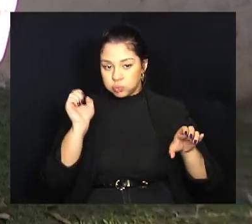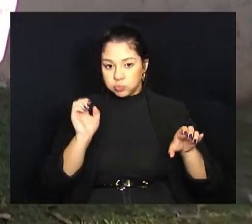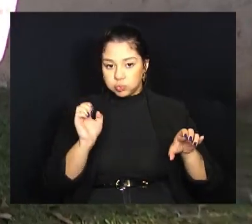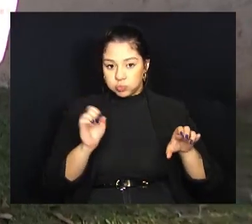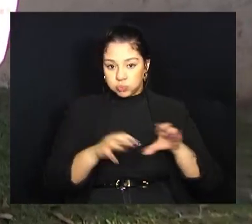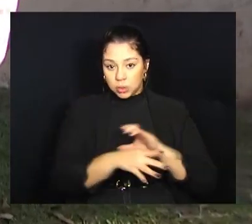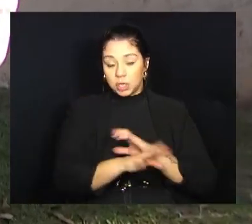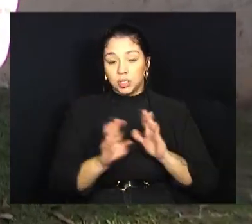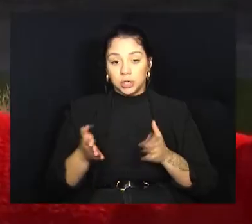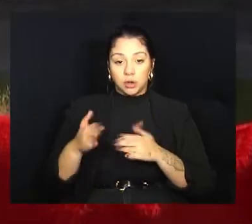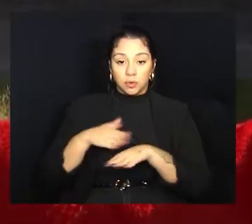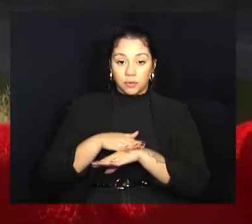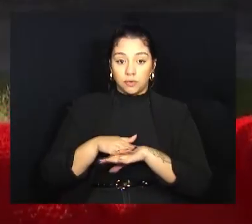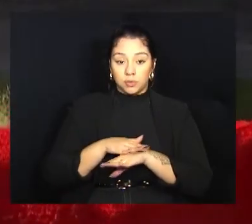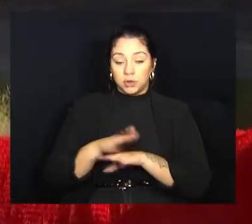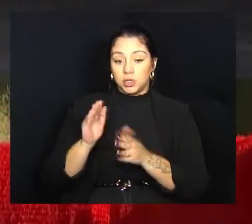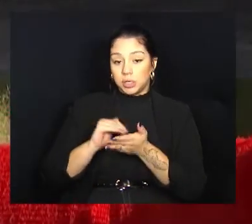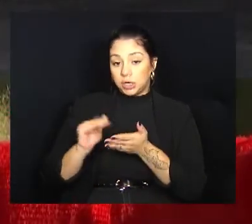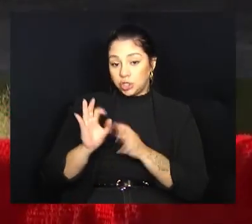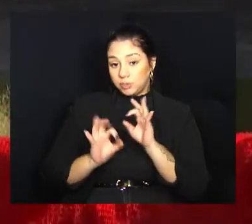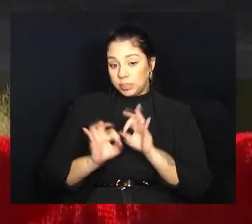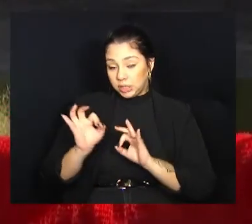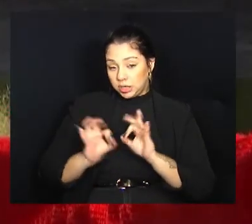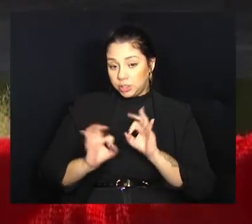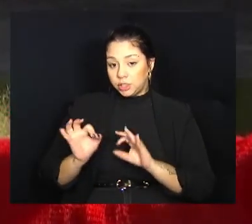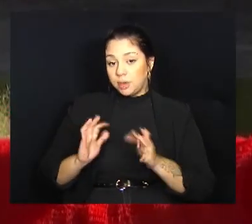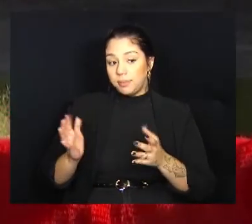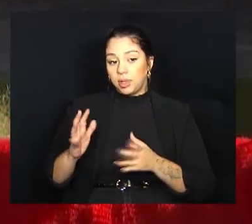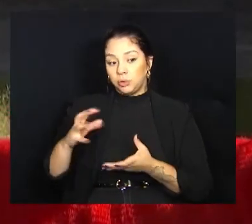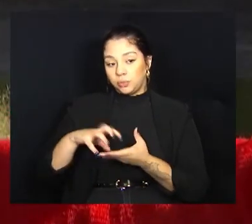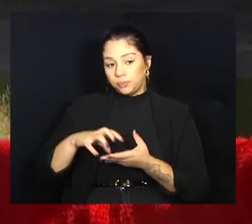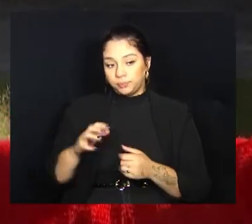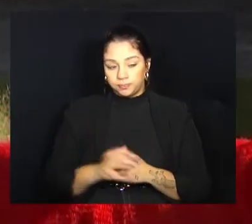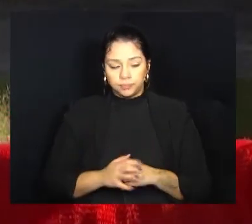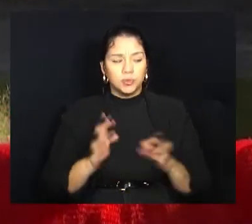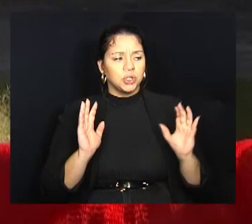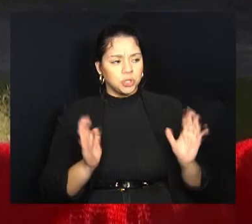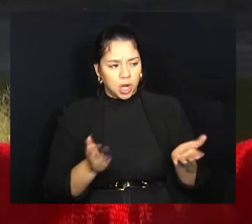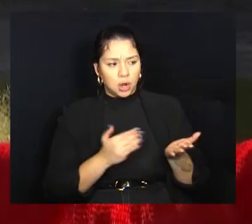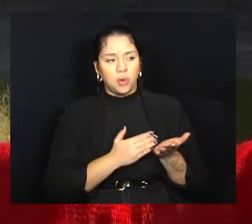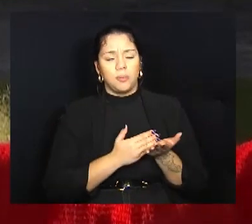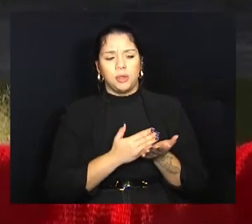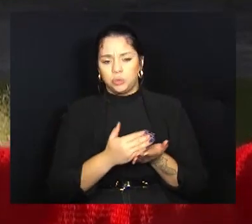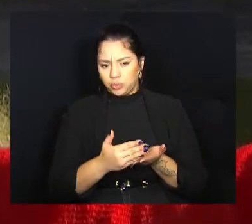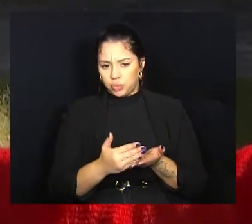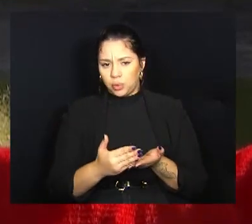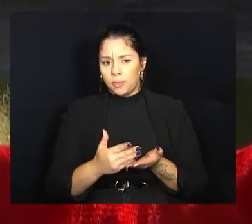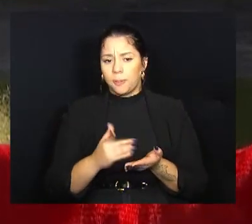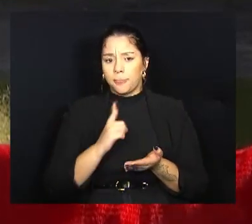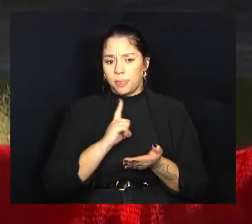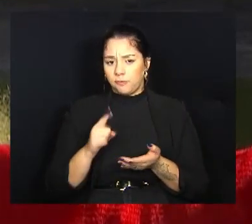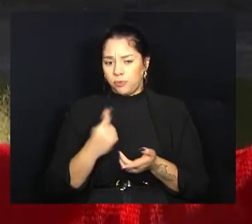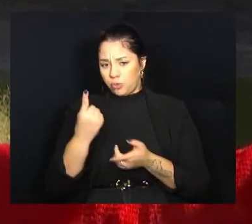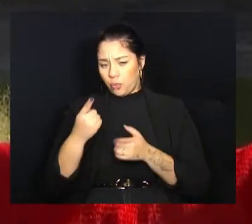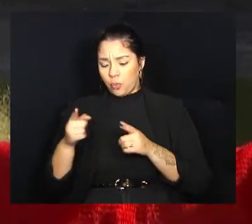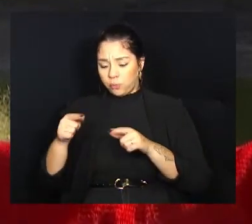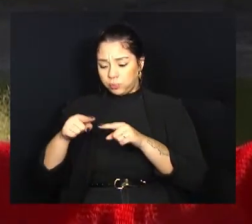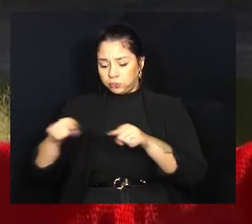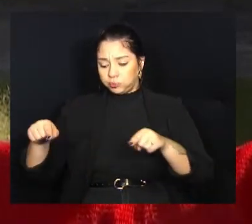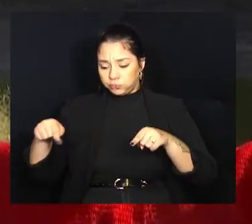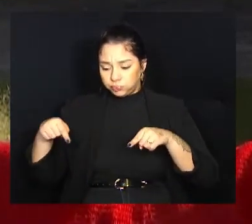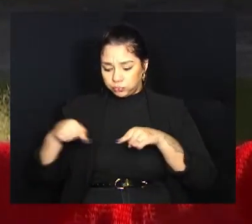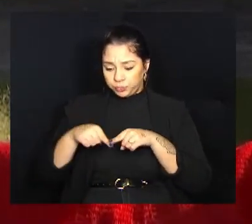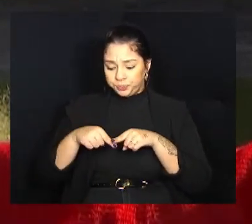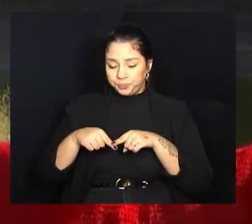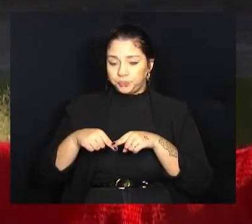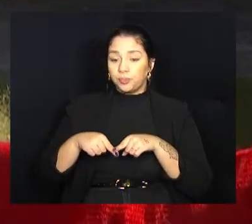de planejamento do órgão. Ainda tem muito para fazer, mas já começou. Já foi feito em uma das quadras e